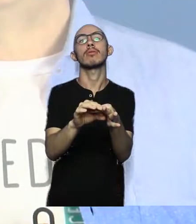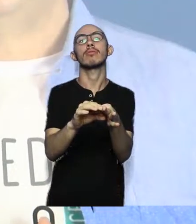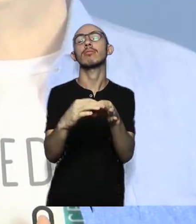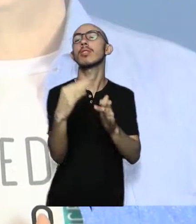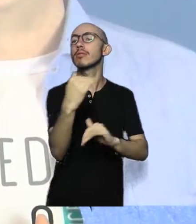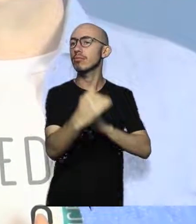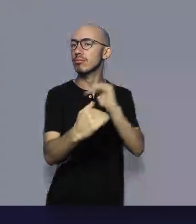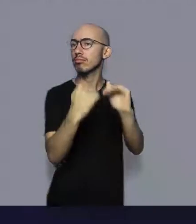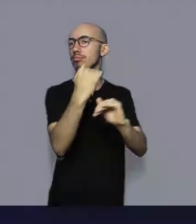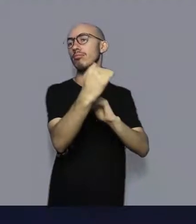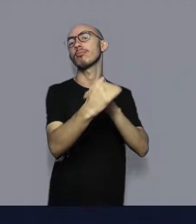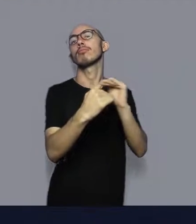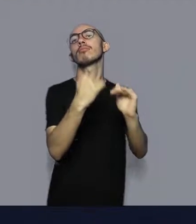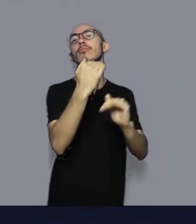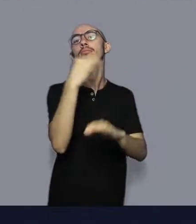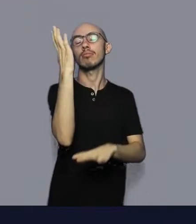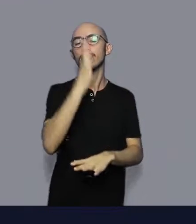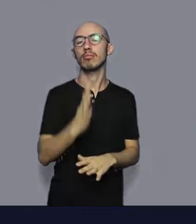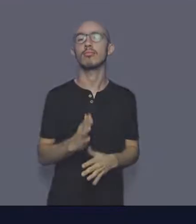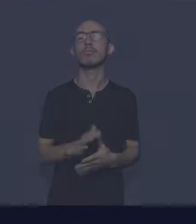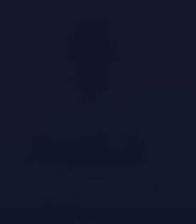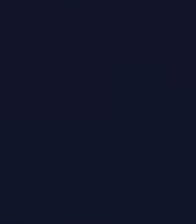a sociedade brasileira.